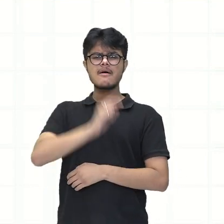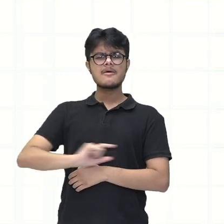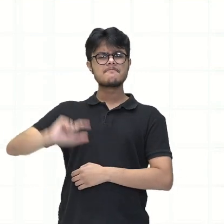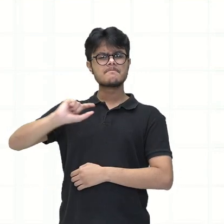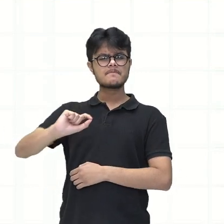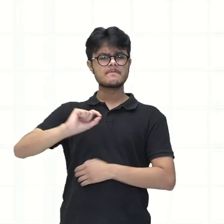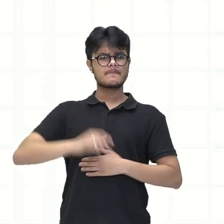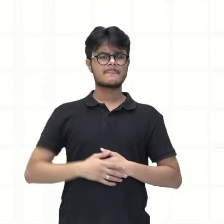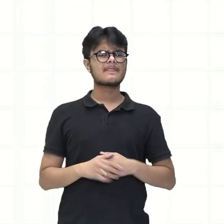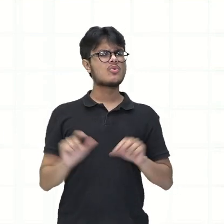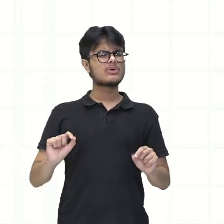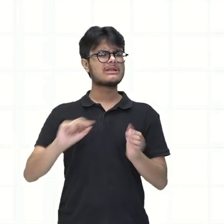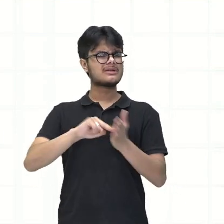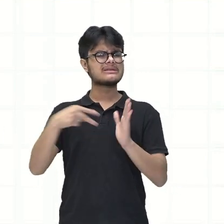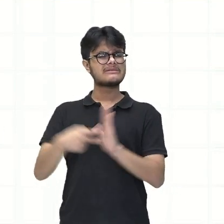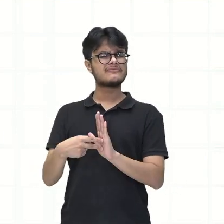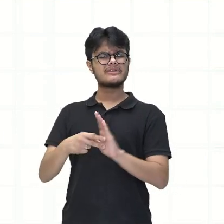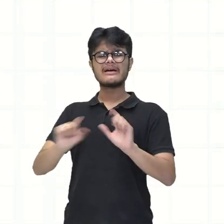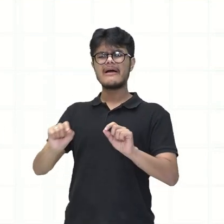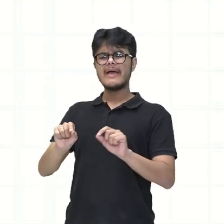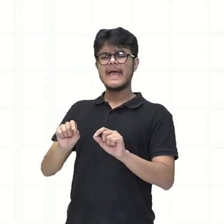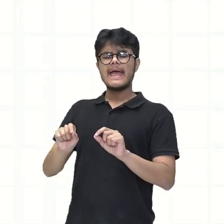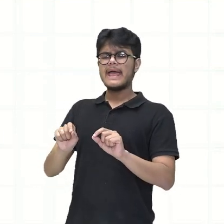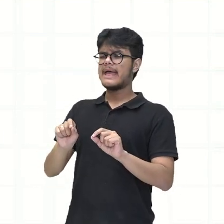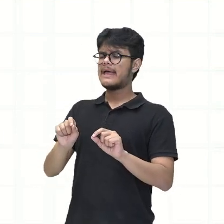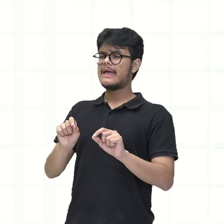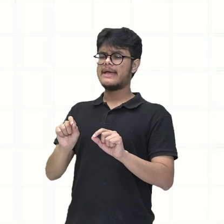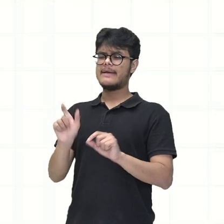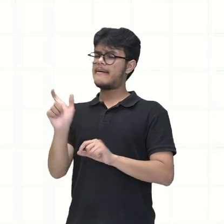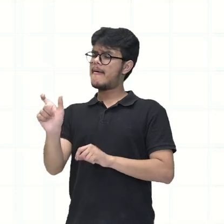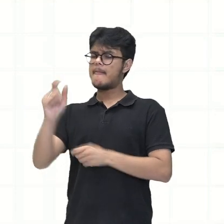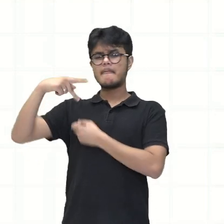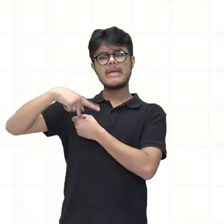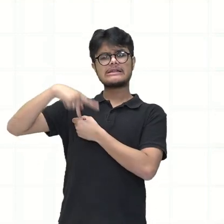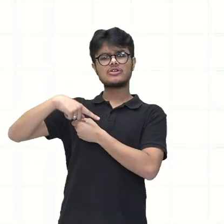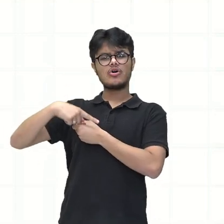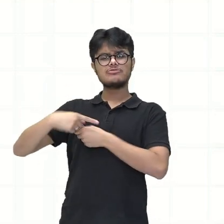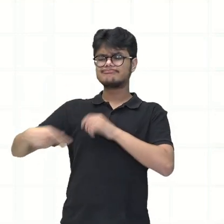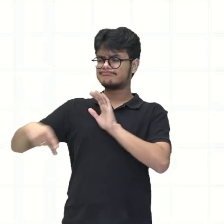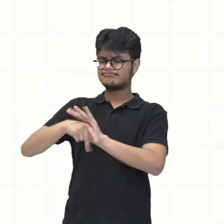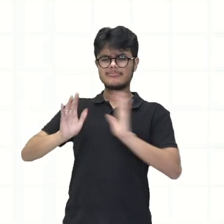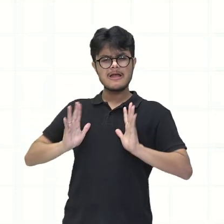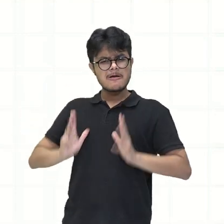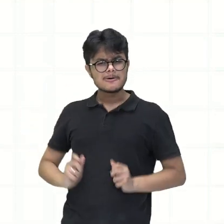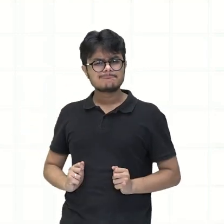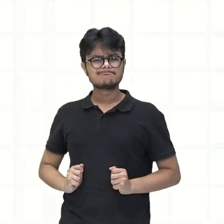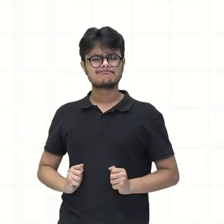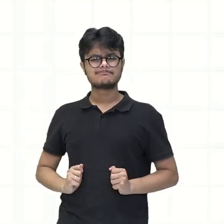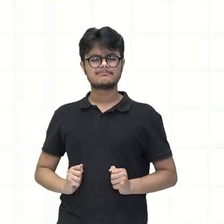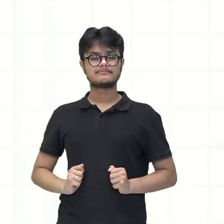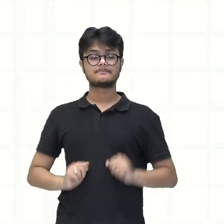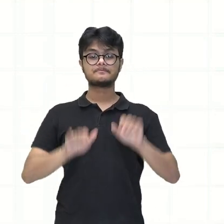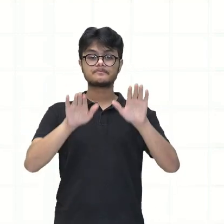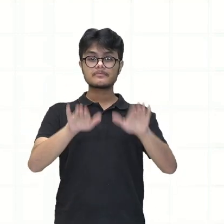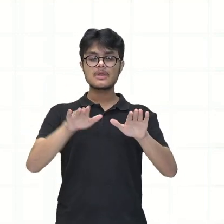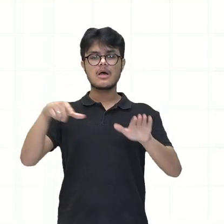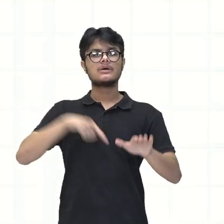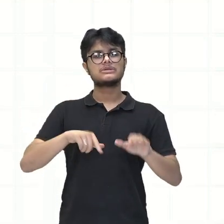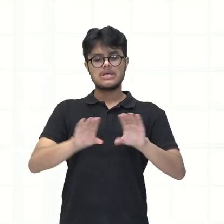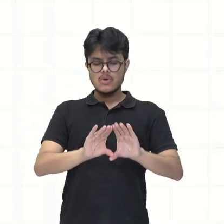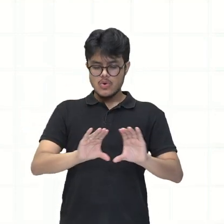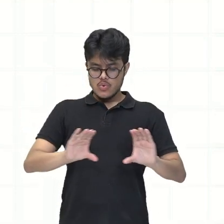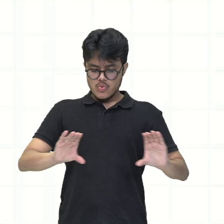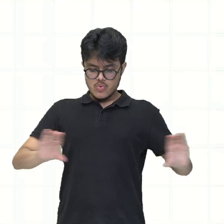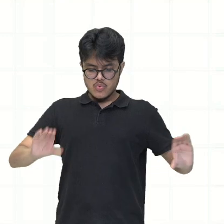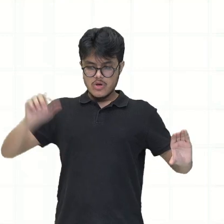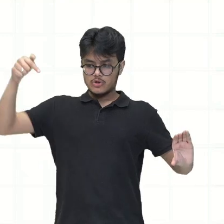que é o petróleo bruto. Esse tipo de petróleo, ele é extraído do solo e passa por processos